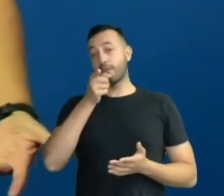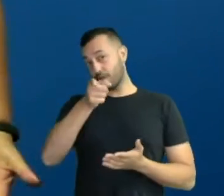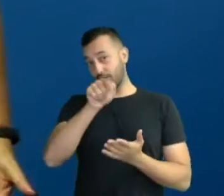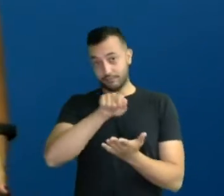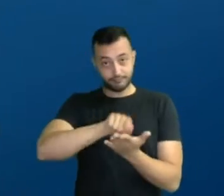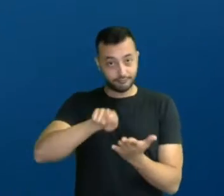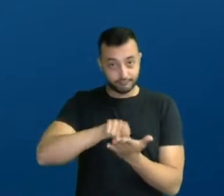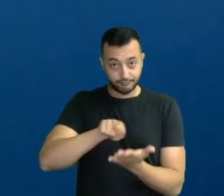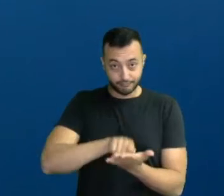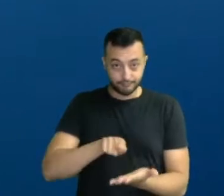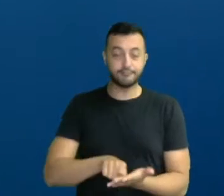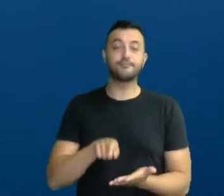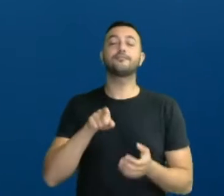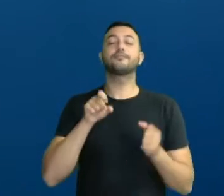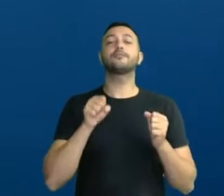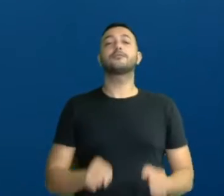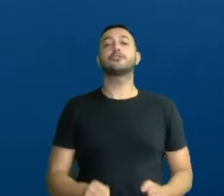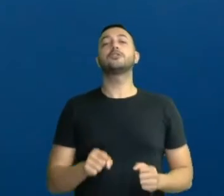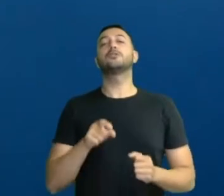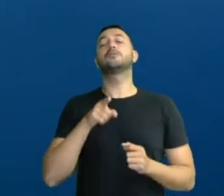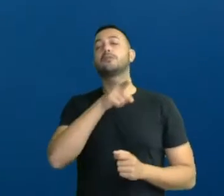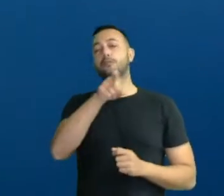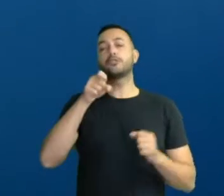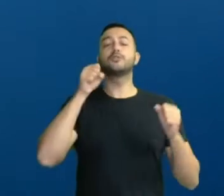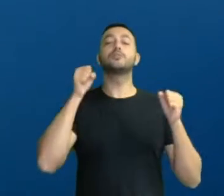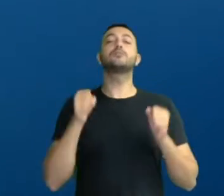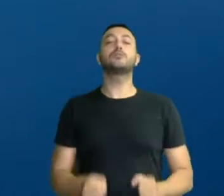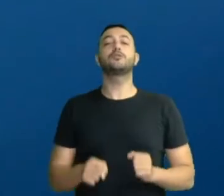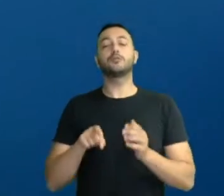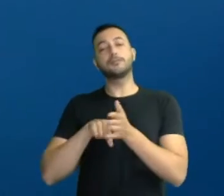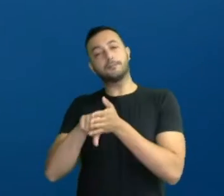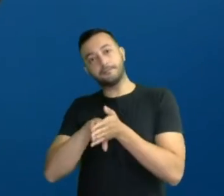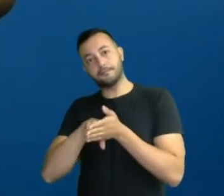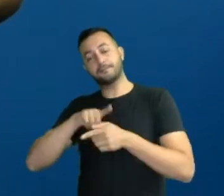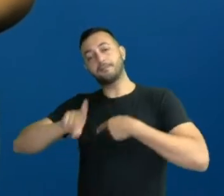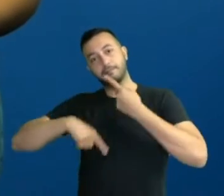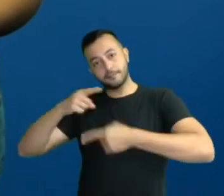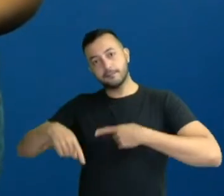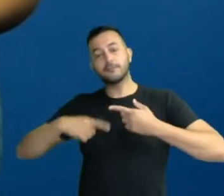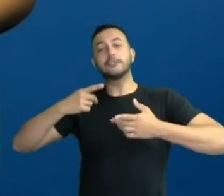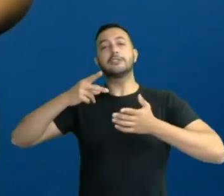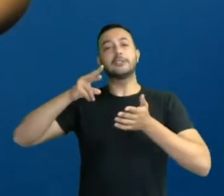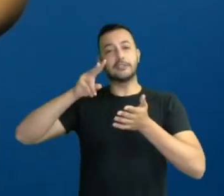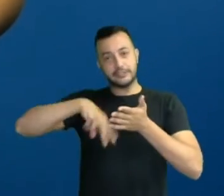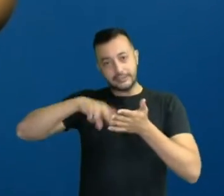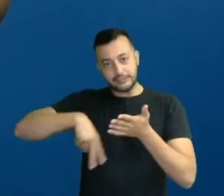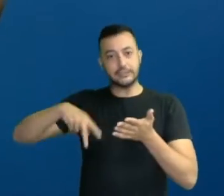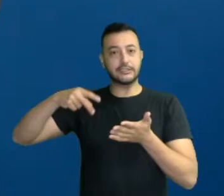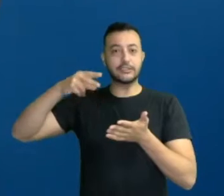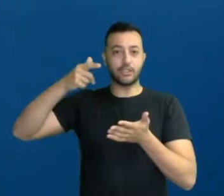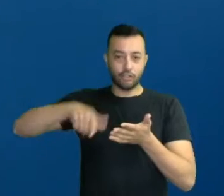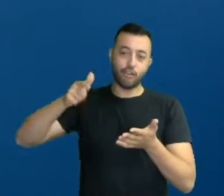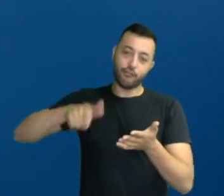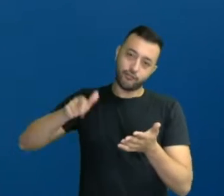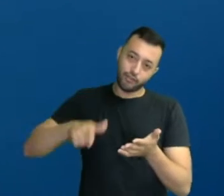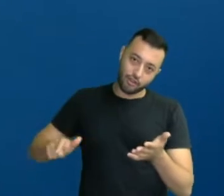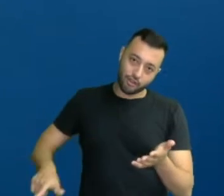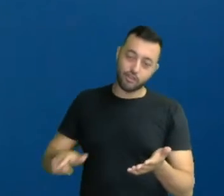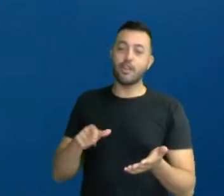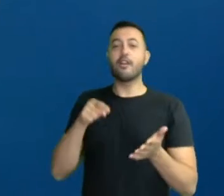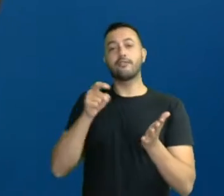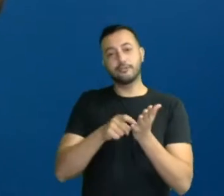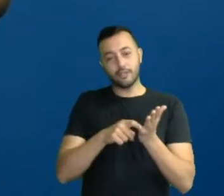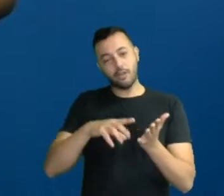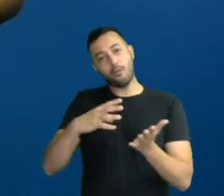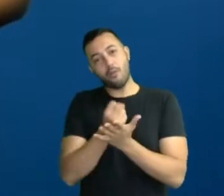suas anotações para que vocês possam consultar depois e estar sempre revisando para que esse assunto fique